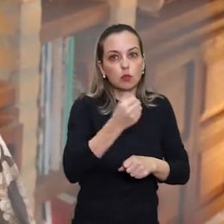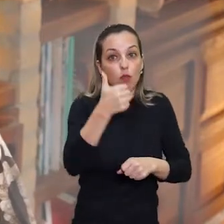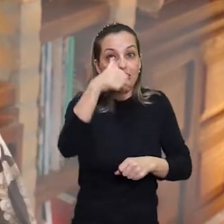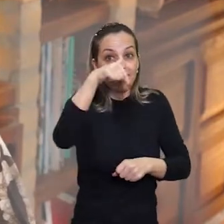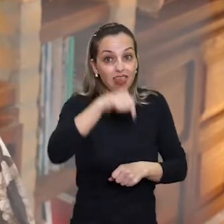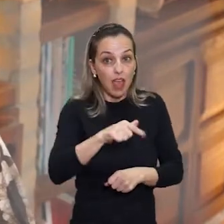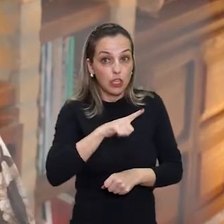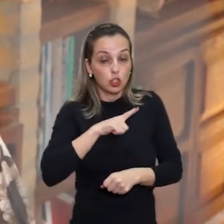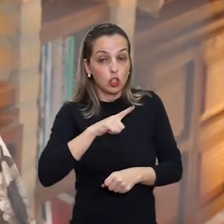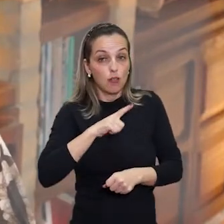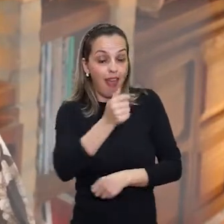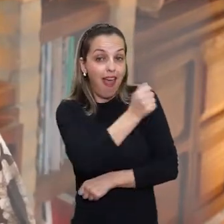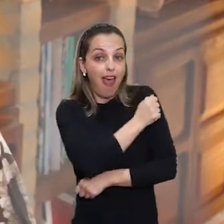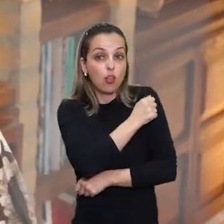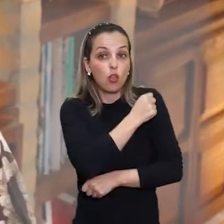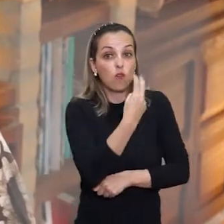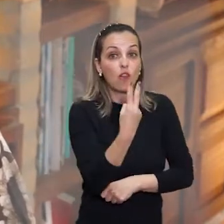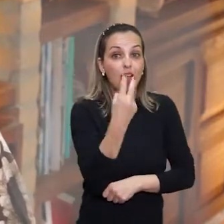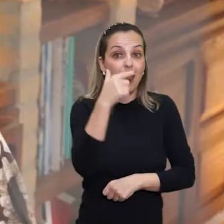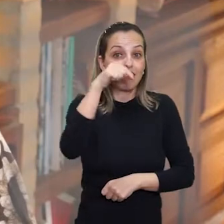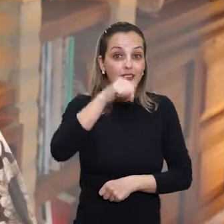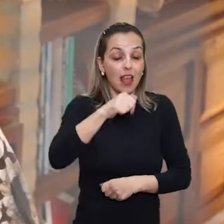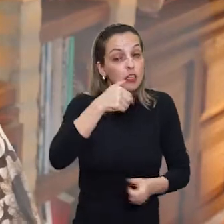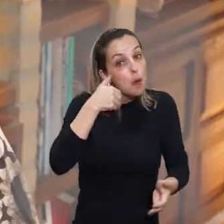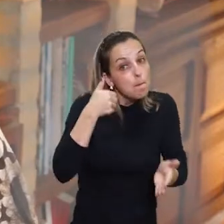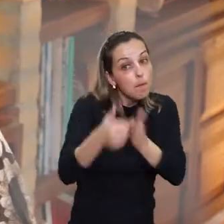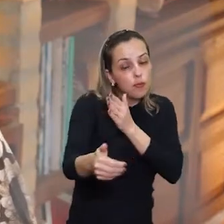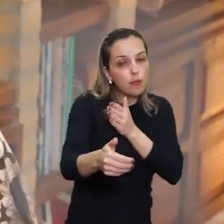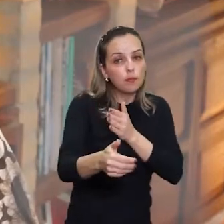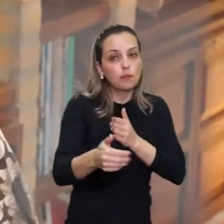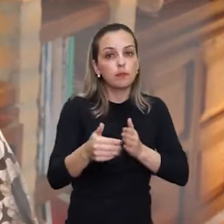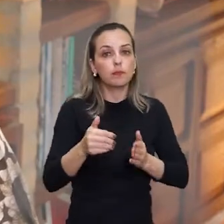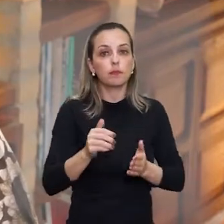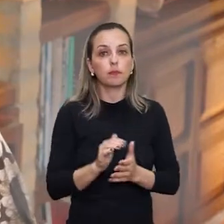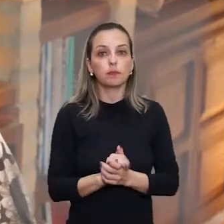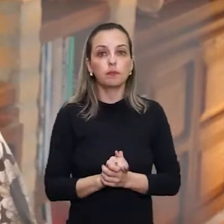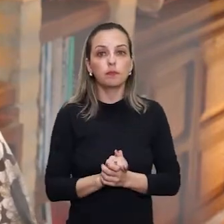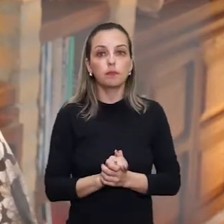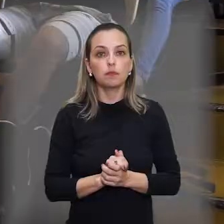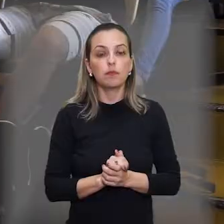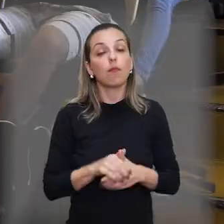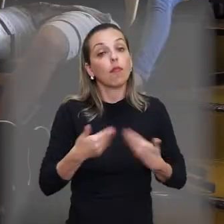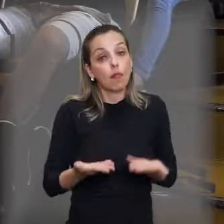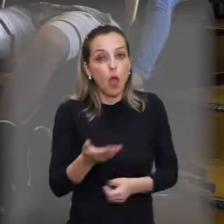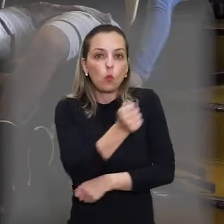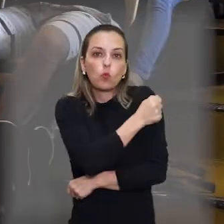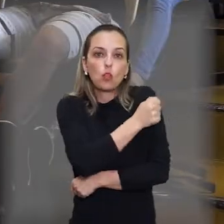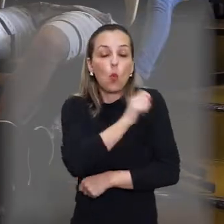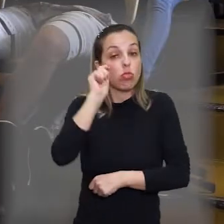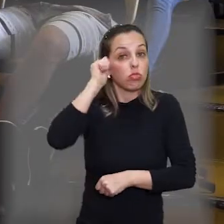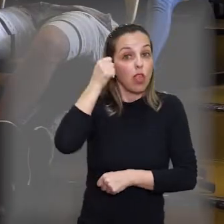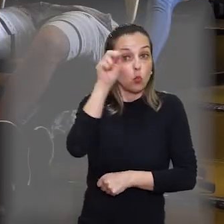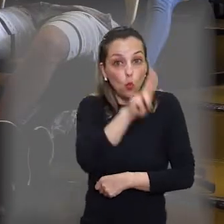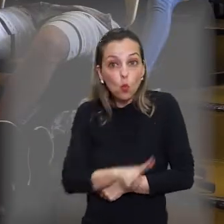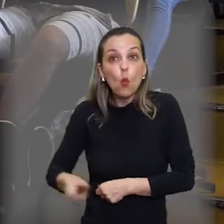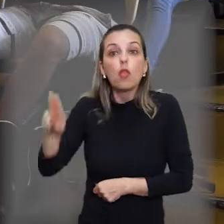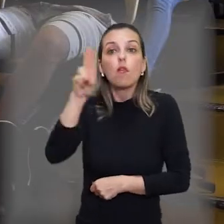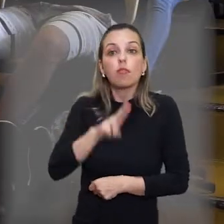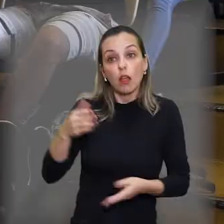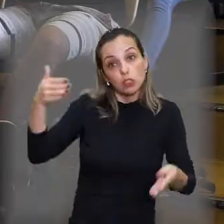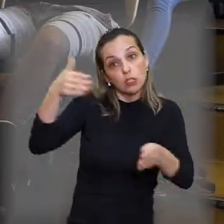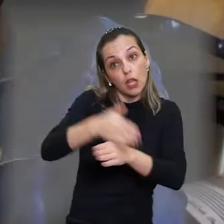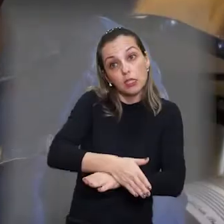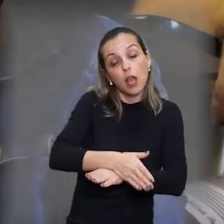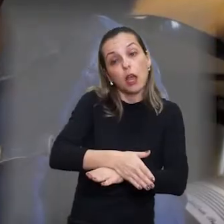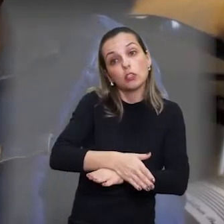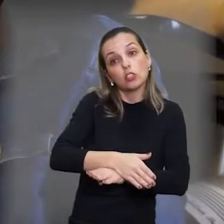da universidade como um todo. Então, em função de todo esse processo. O aumento da presença de estudantes